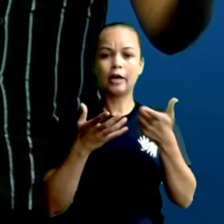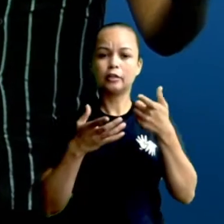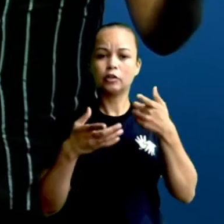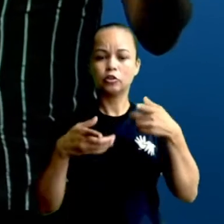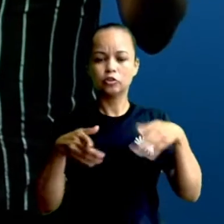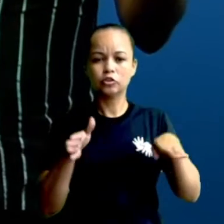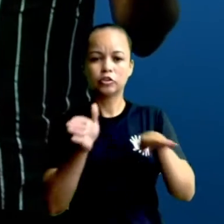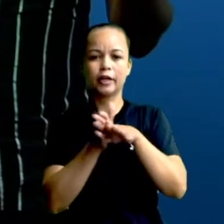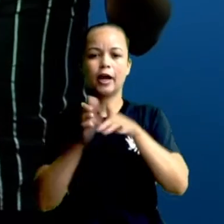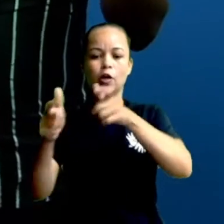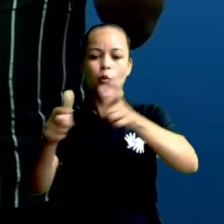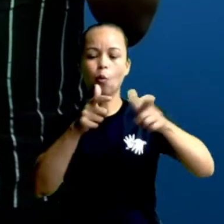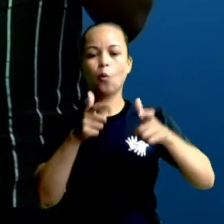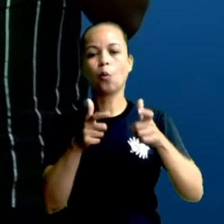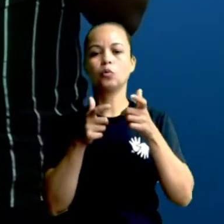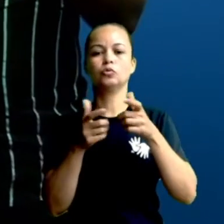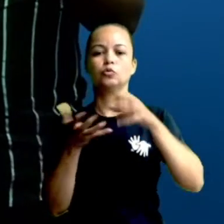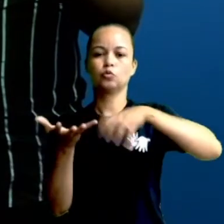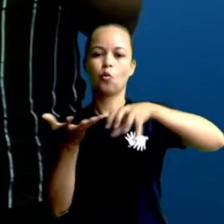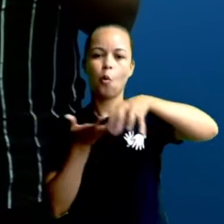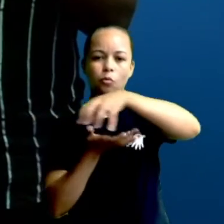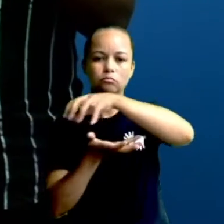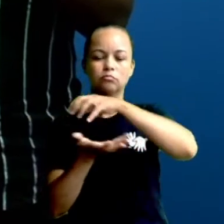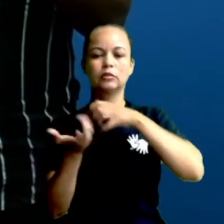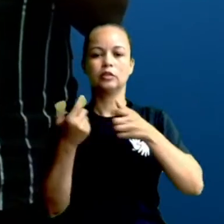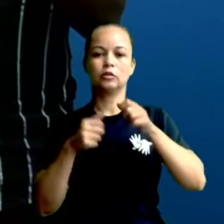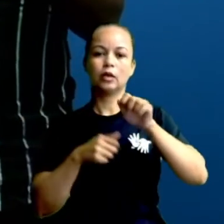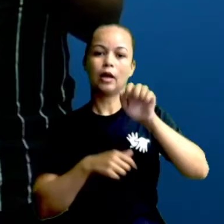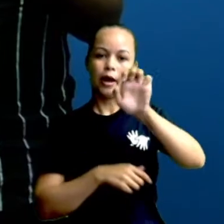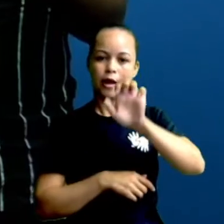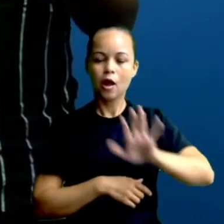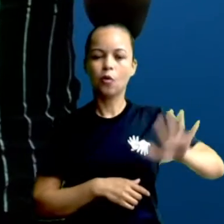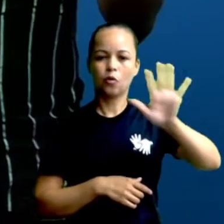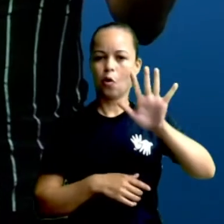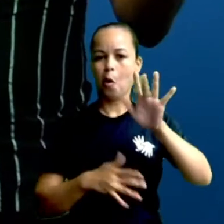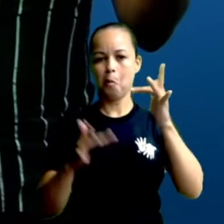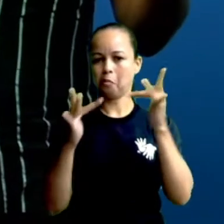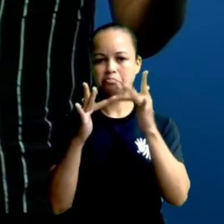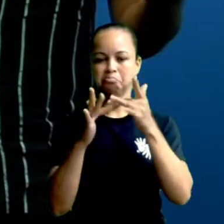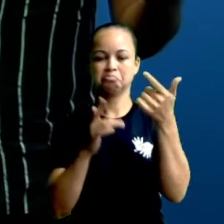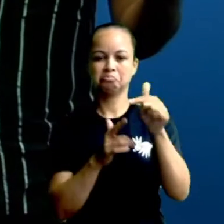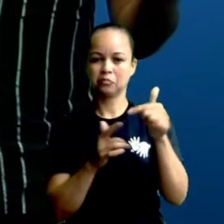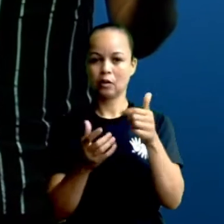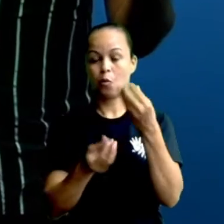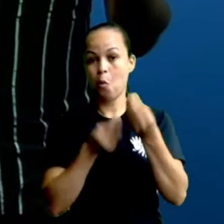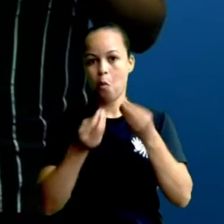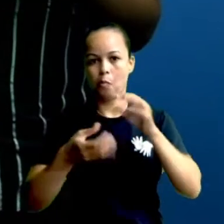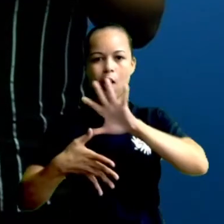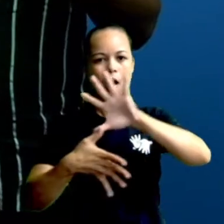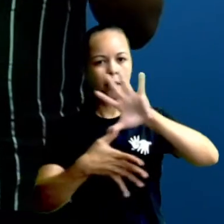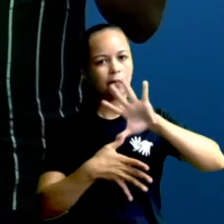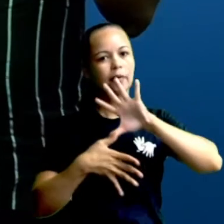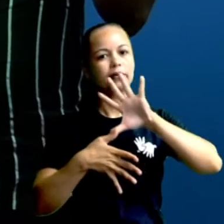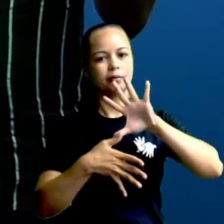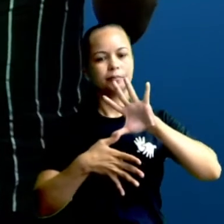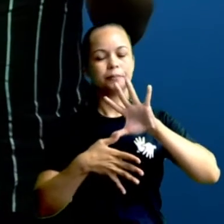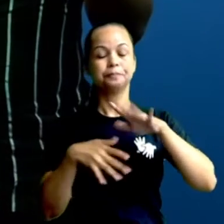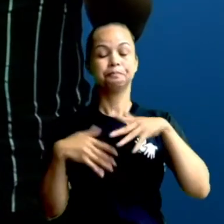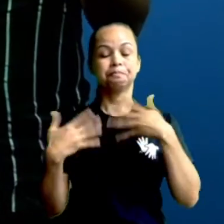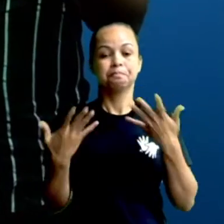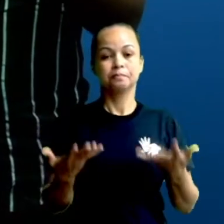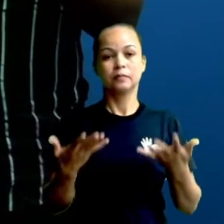outros continentes aos quais a Europa ainda não havia contato, como a América, tá? E